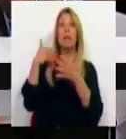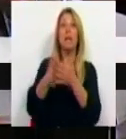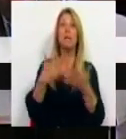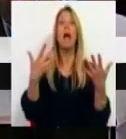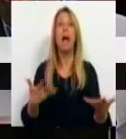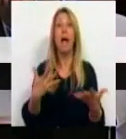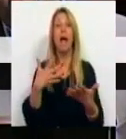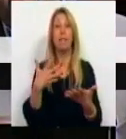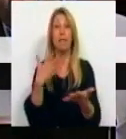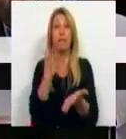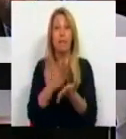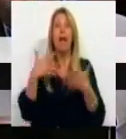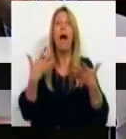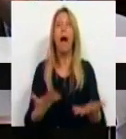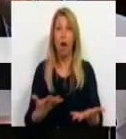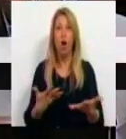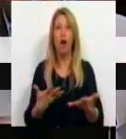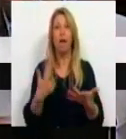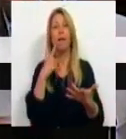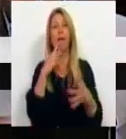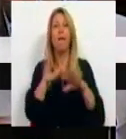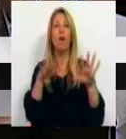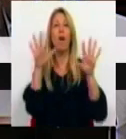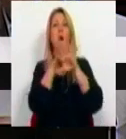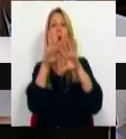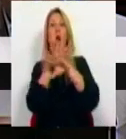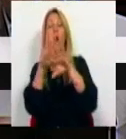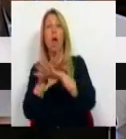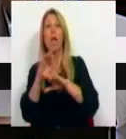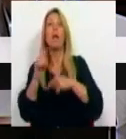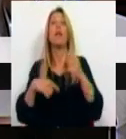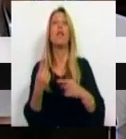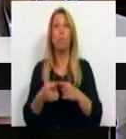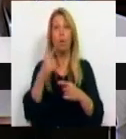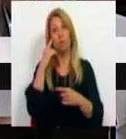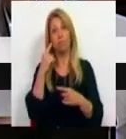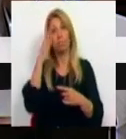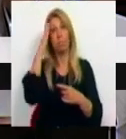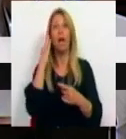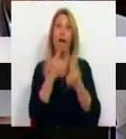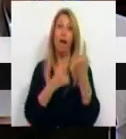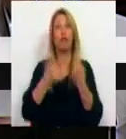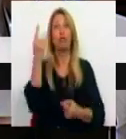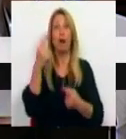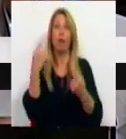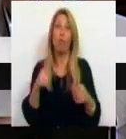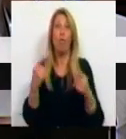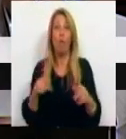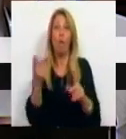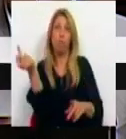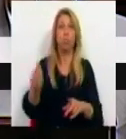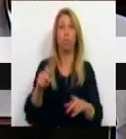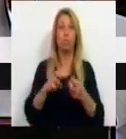quando apanhamos queimaduras aos pontinhos, porque de facto não havia nenhuma proteção, era apenas uma peneira. E o